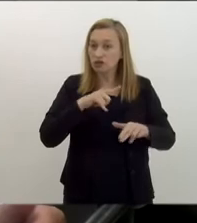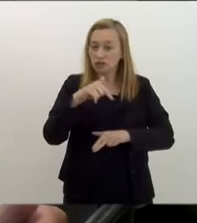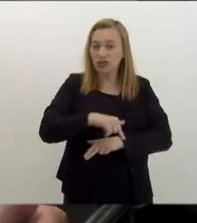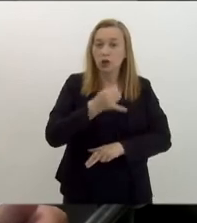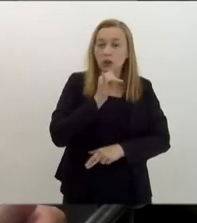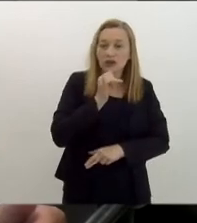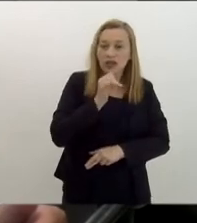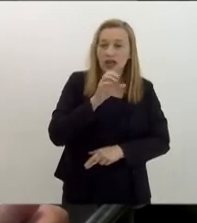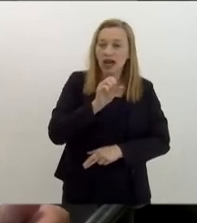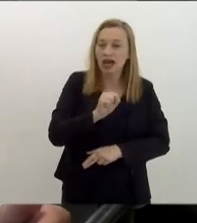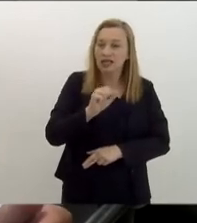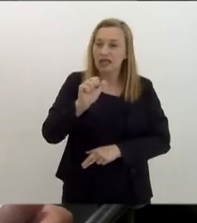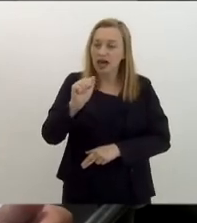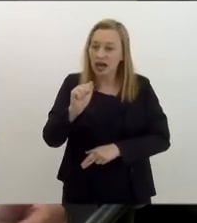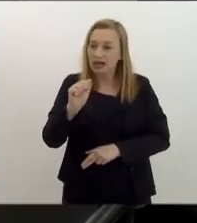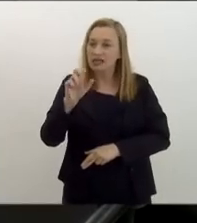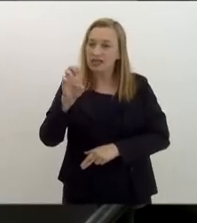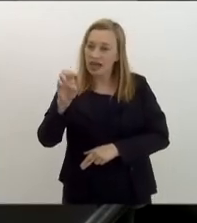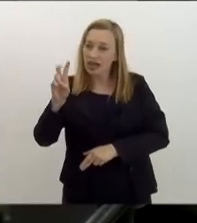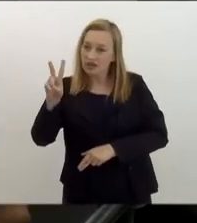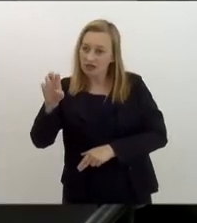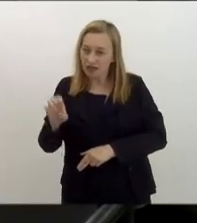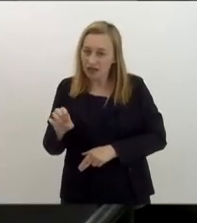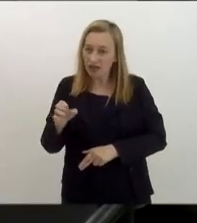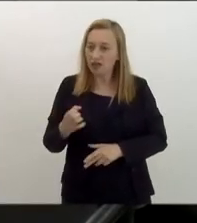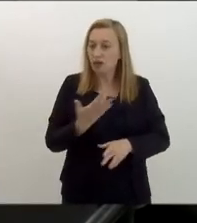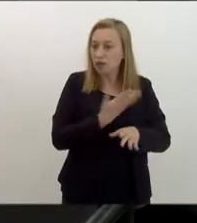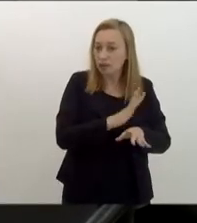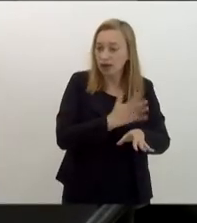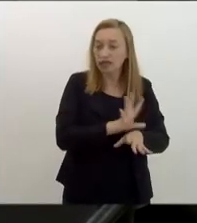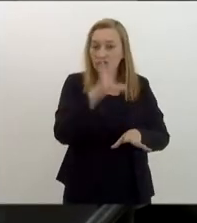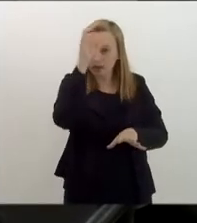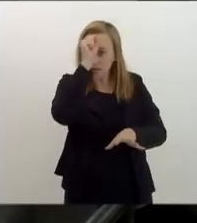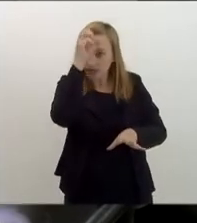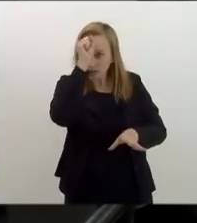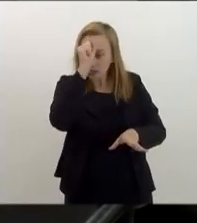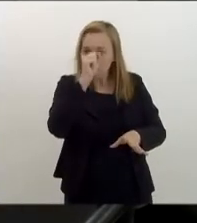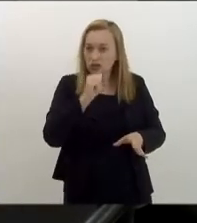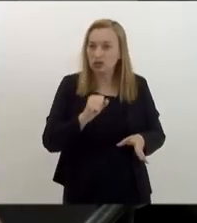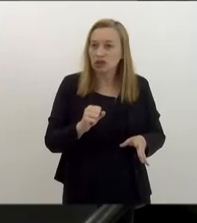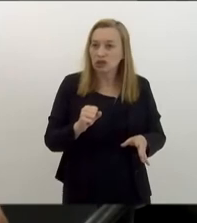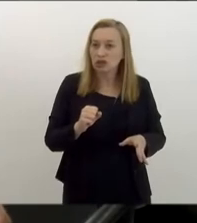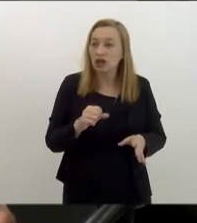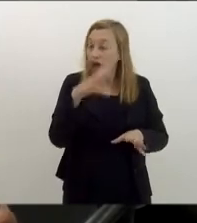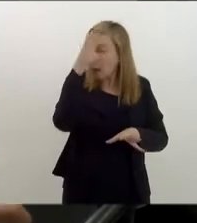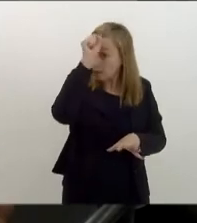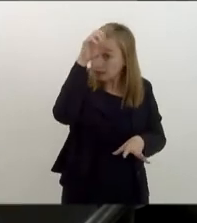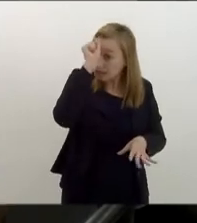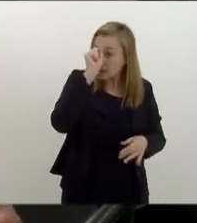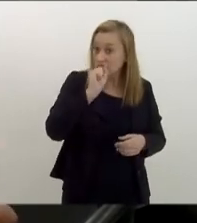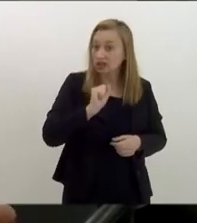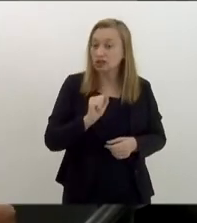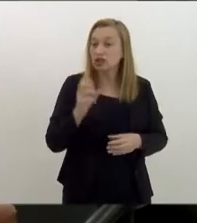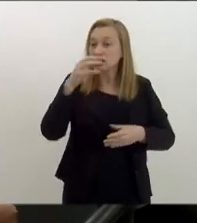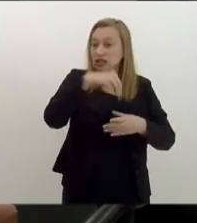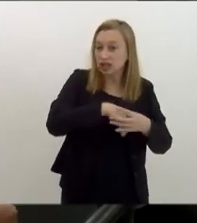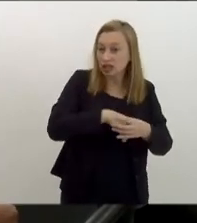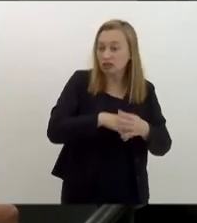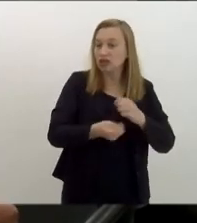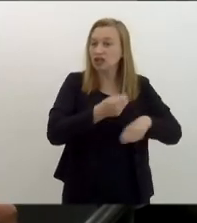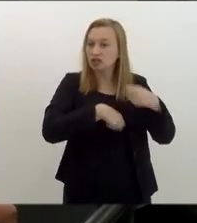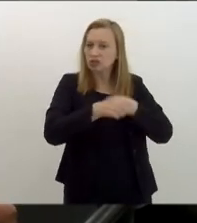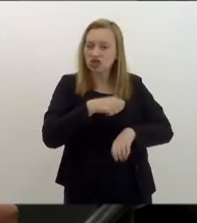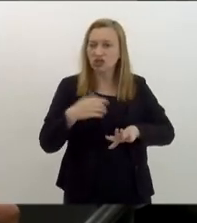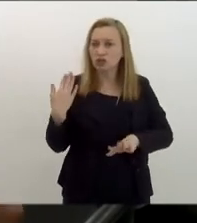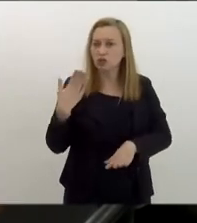aqui o exemplo da serve que foi uma prática que a gente aprendeu aprender dentro da administração